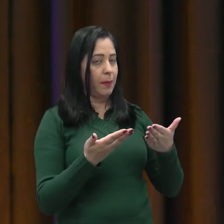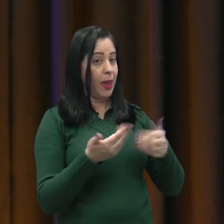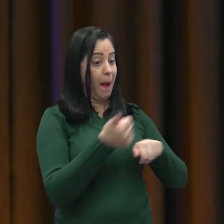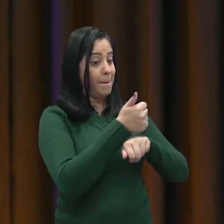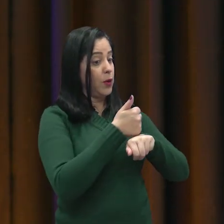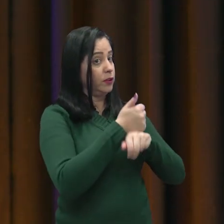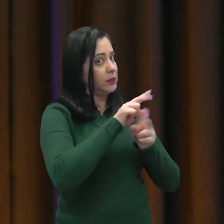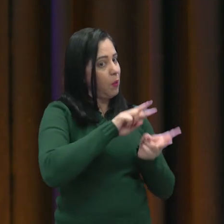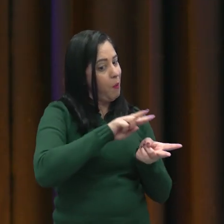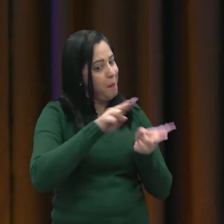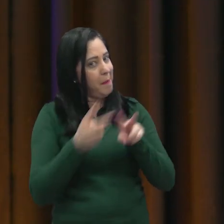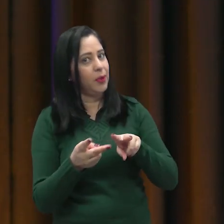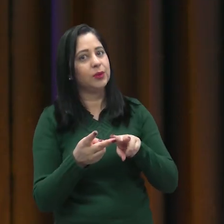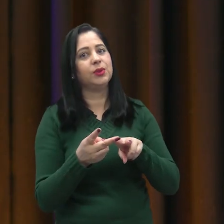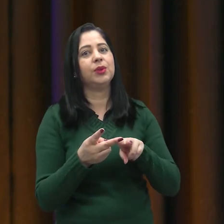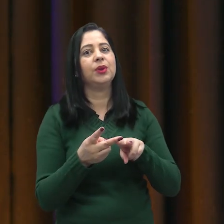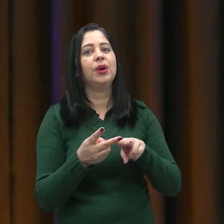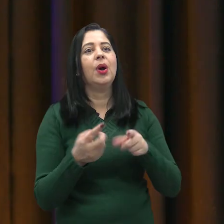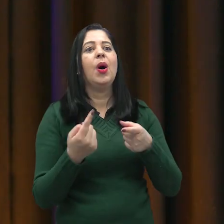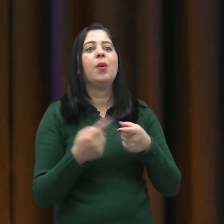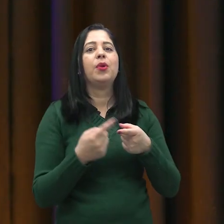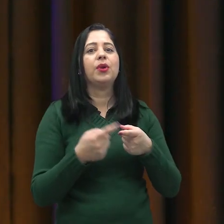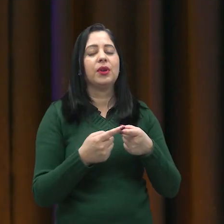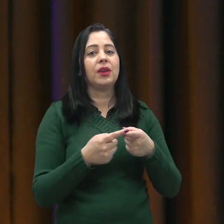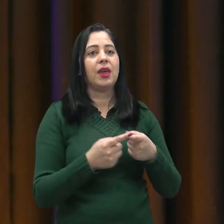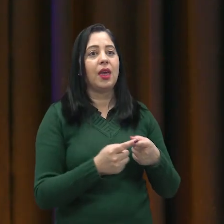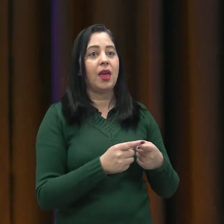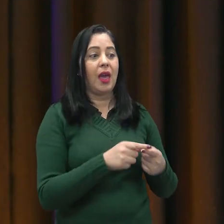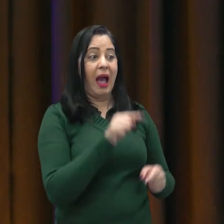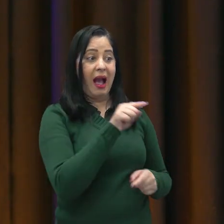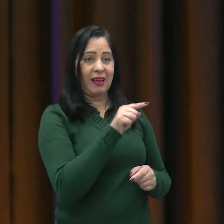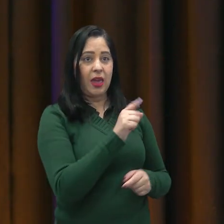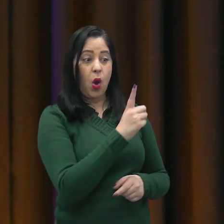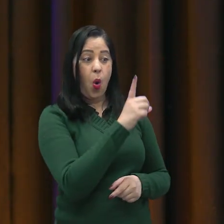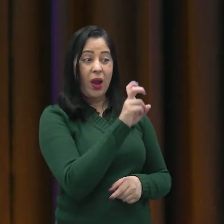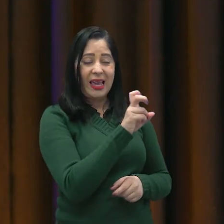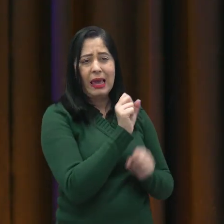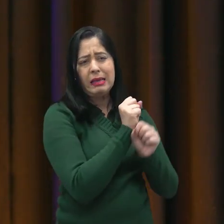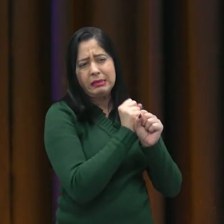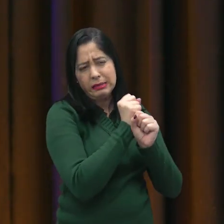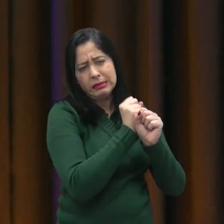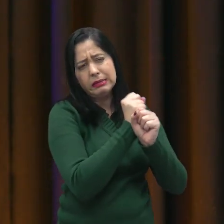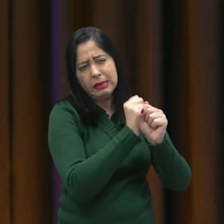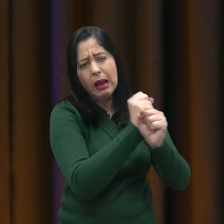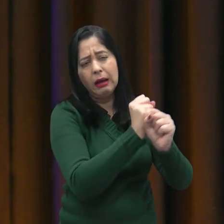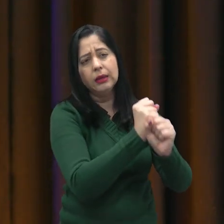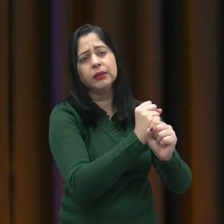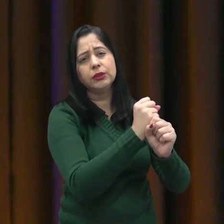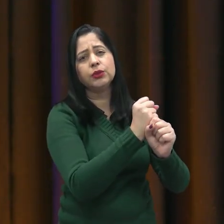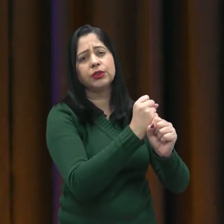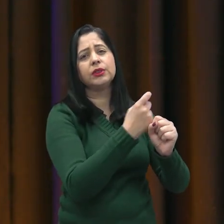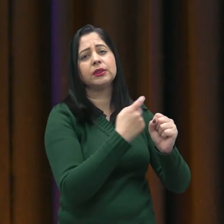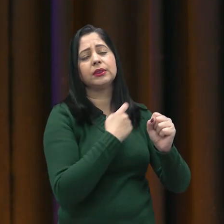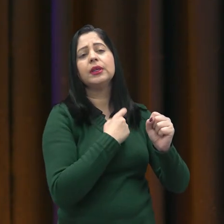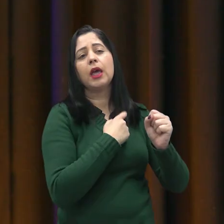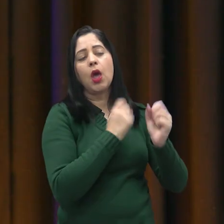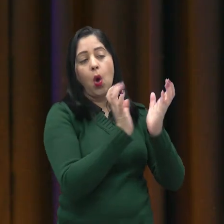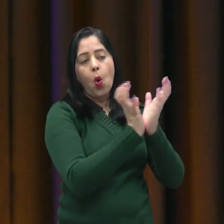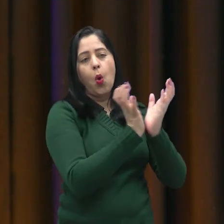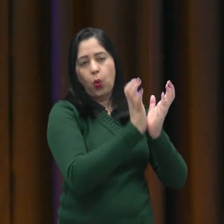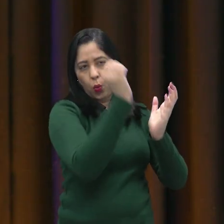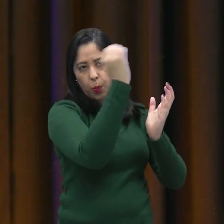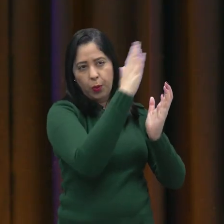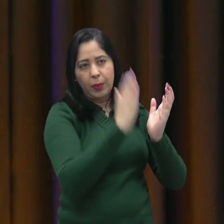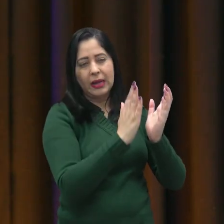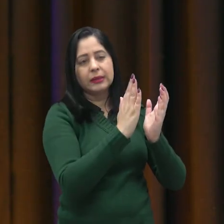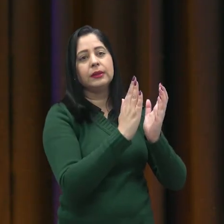né? Chegou a hora de retribuir, né? Eu fui 15 anos atleta, né? Fiz parte da seleção brasileira por 15 anos, tenho